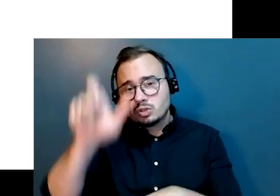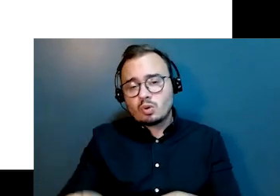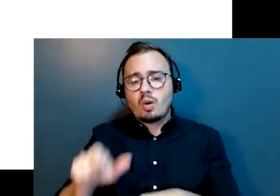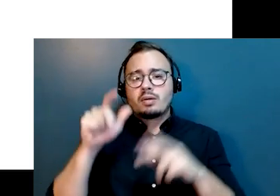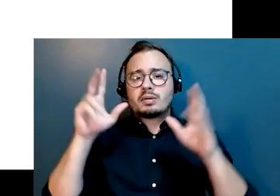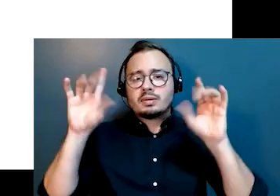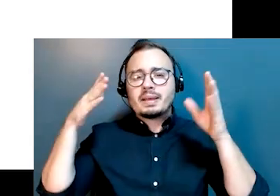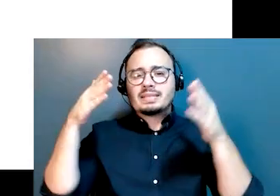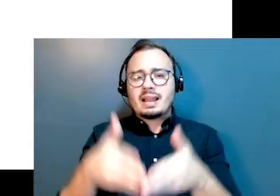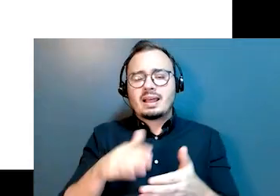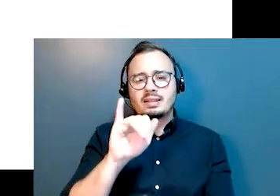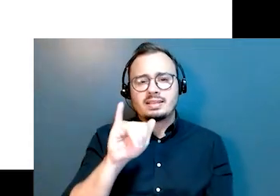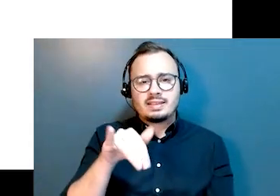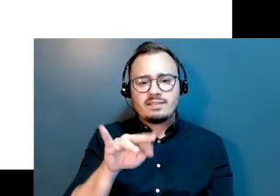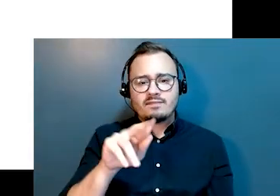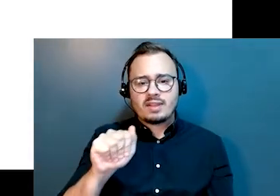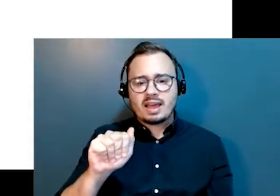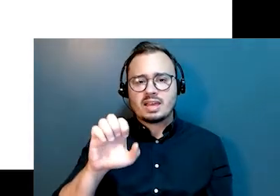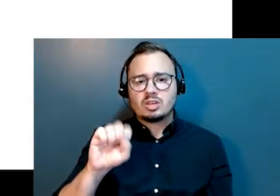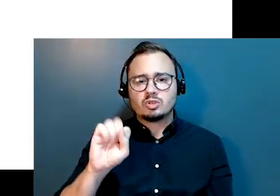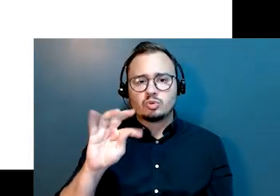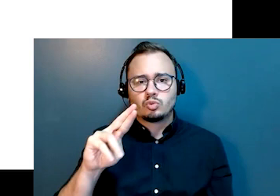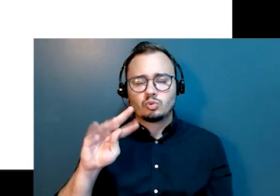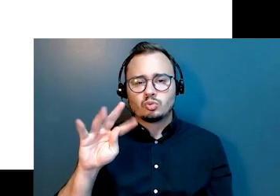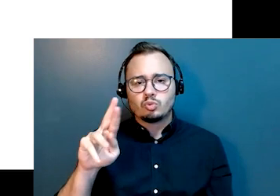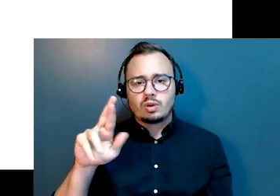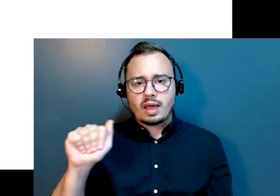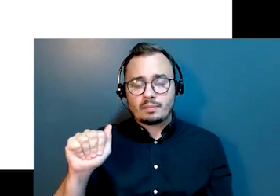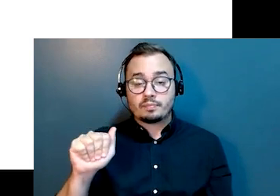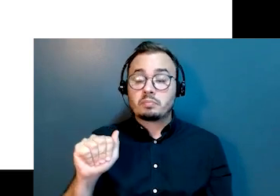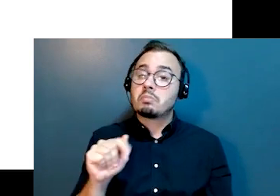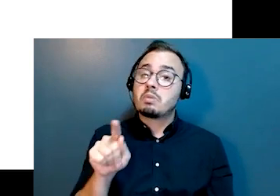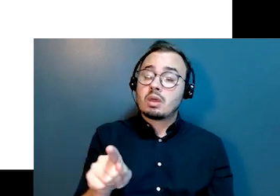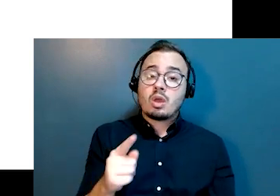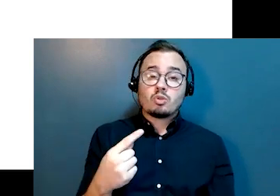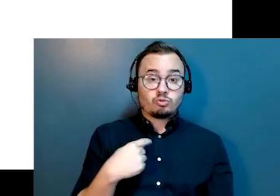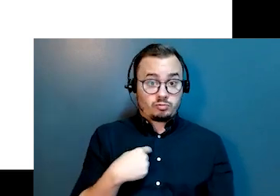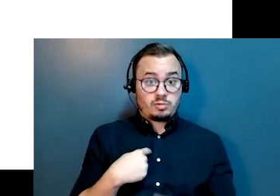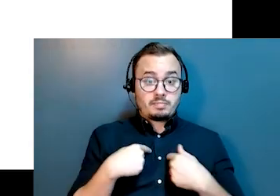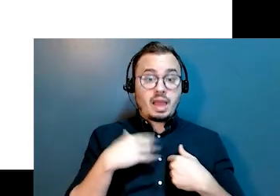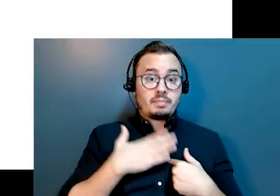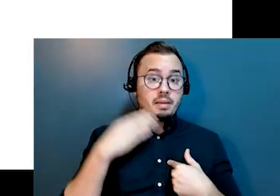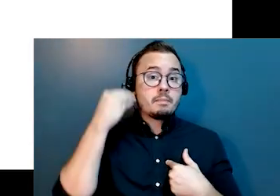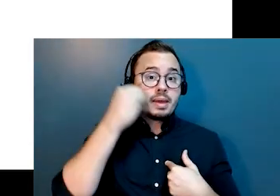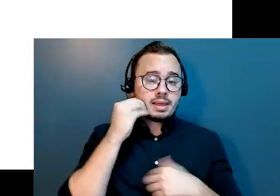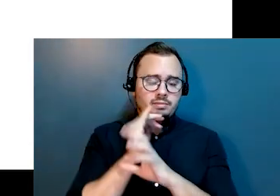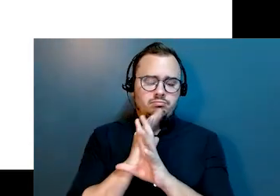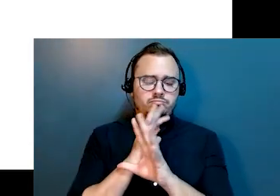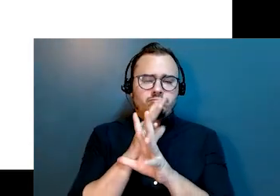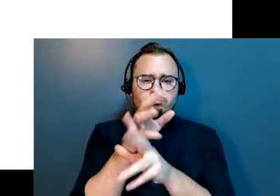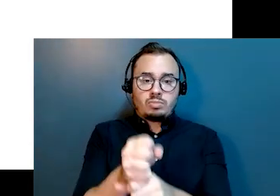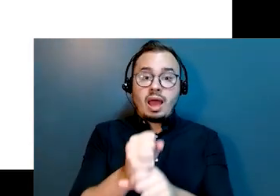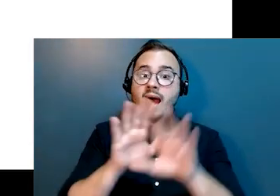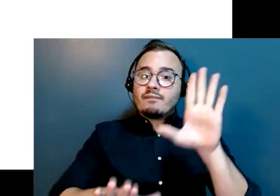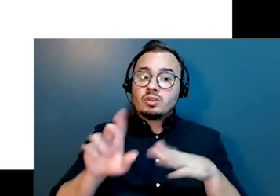E o que eu percebi com o tempo nesse tipo de equipe? Que em situação de sobrecarga de trabalho, em alguma das áreas do